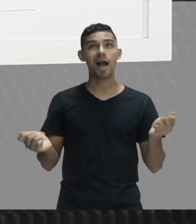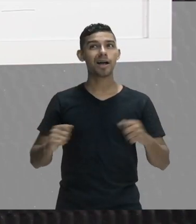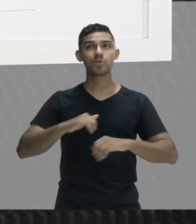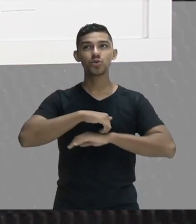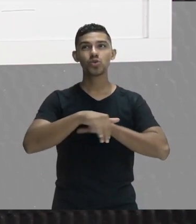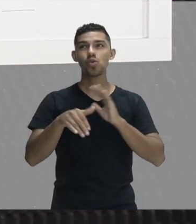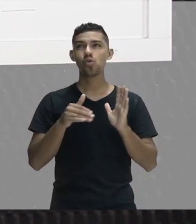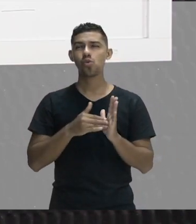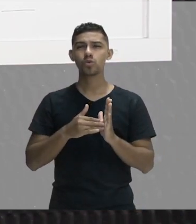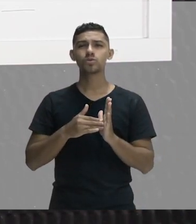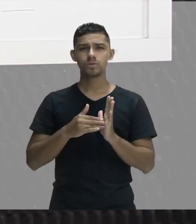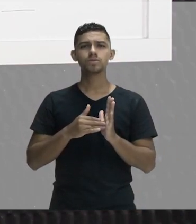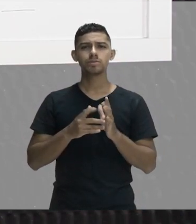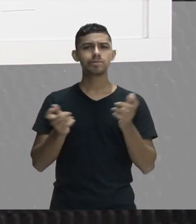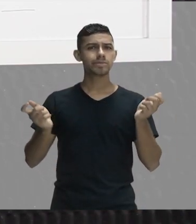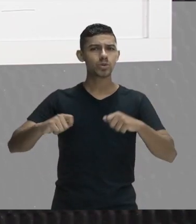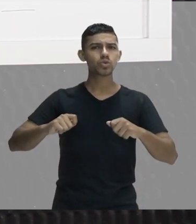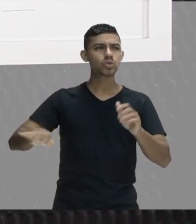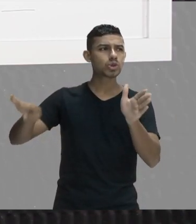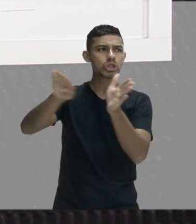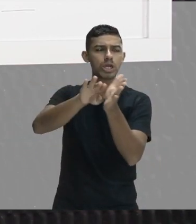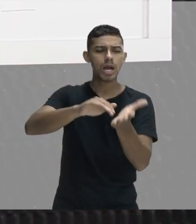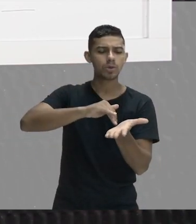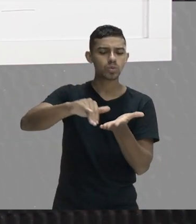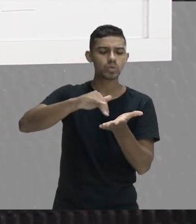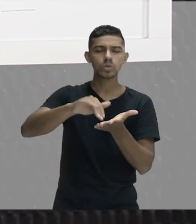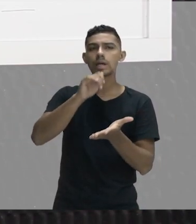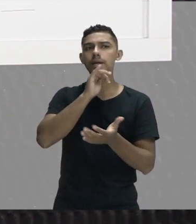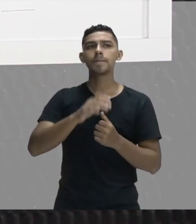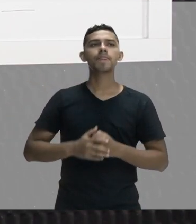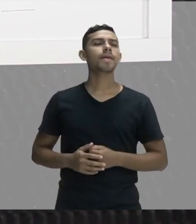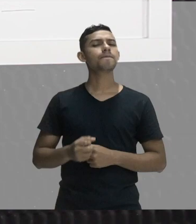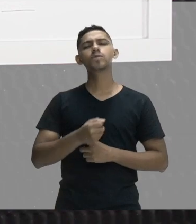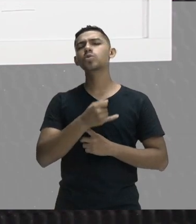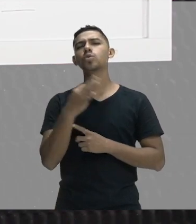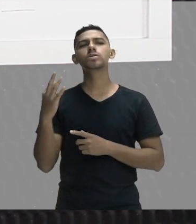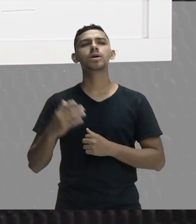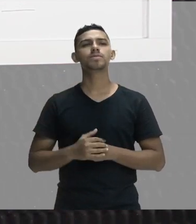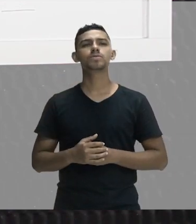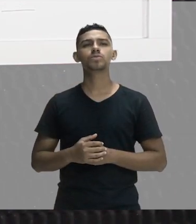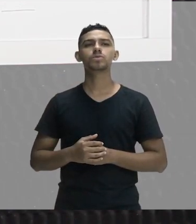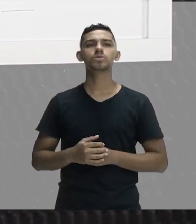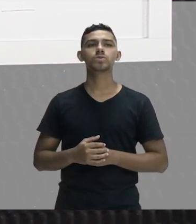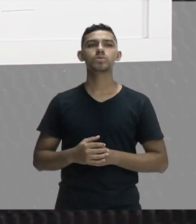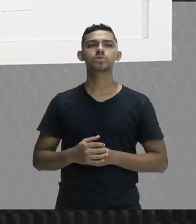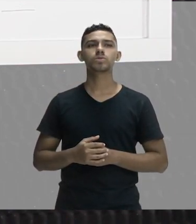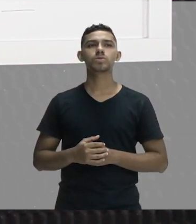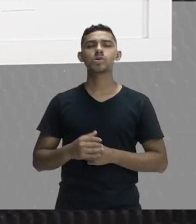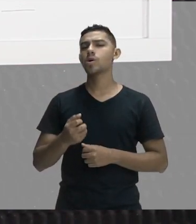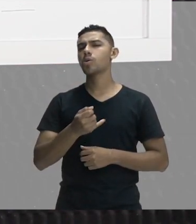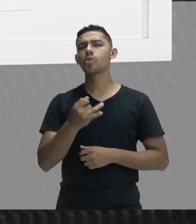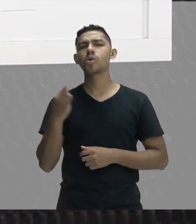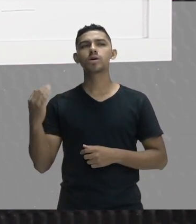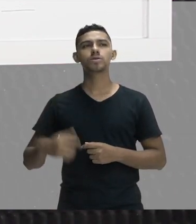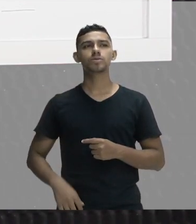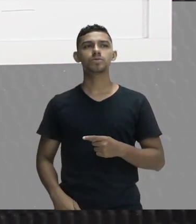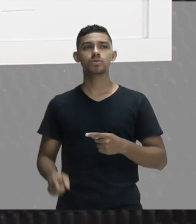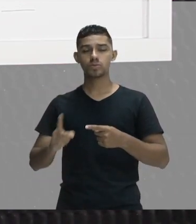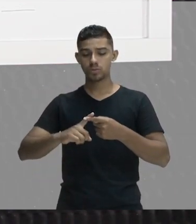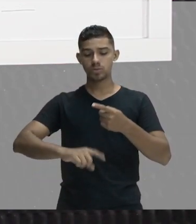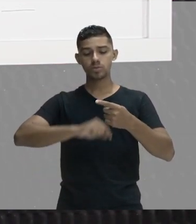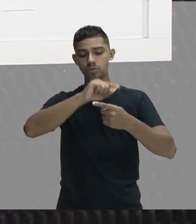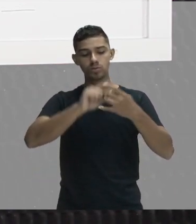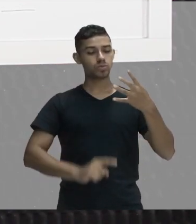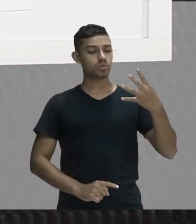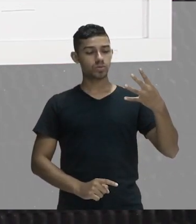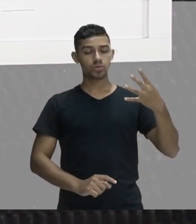possibilidades, né, dele chegar no escritório dele. Tá? Então vamos contar, né? Quantas foram as possibilidades? 4, né,